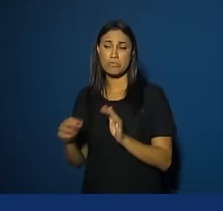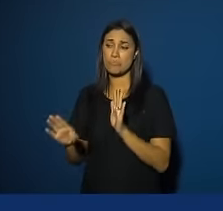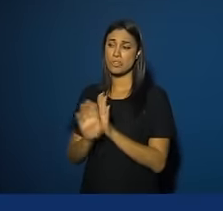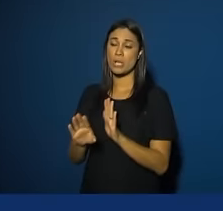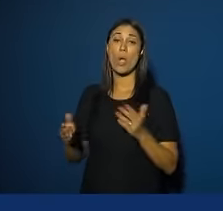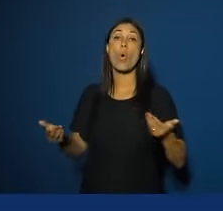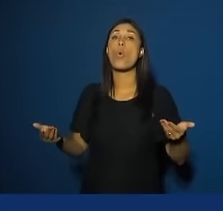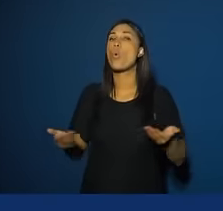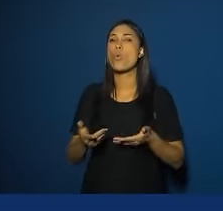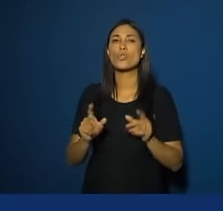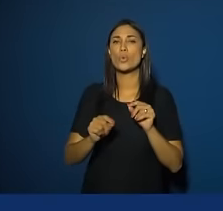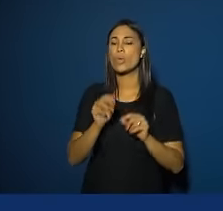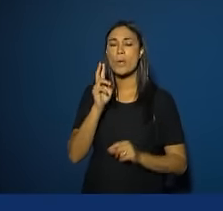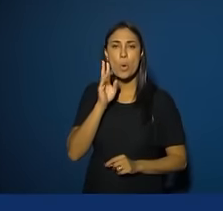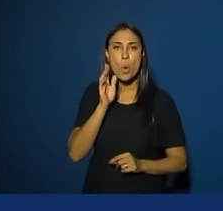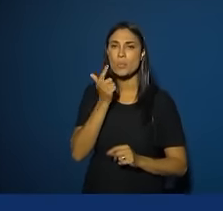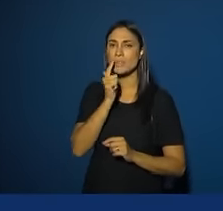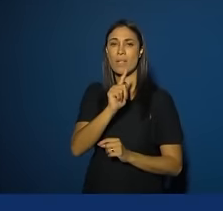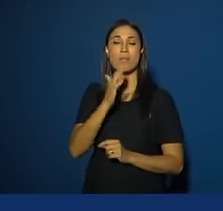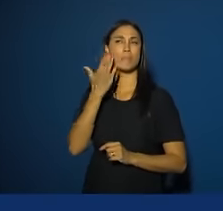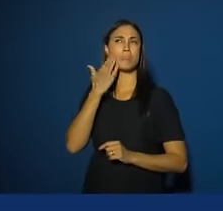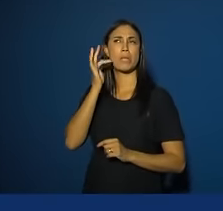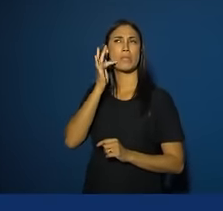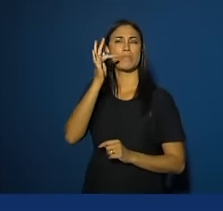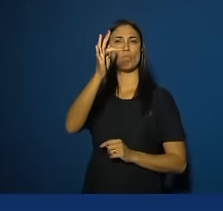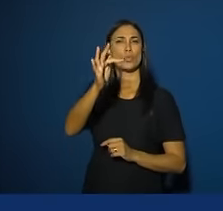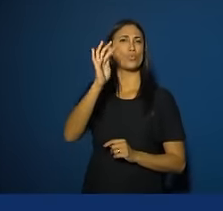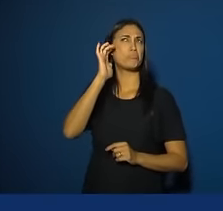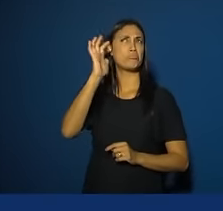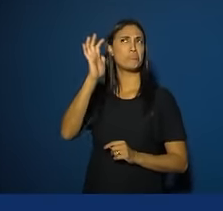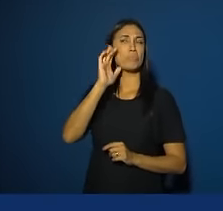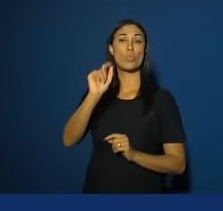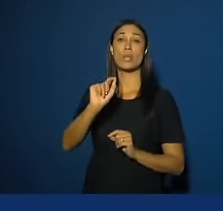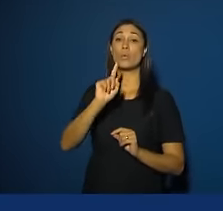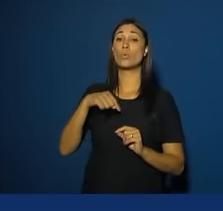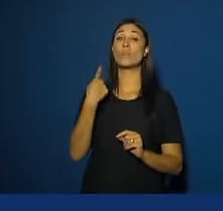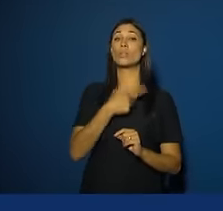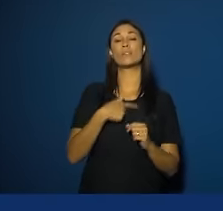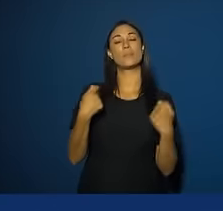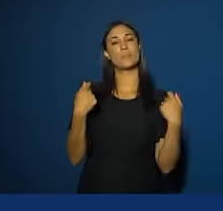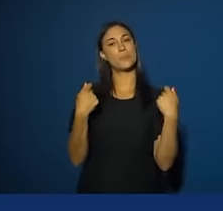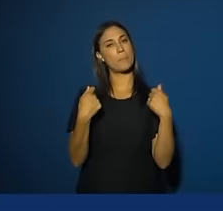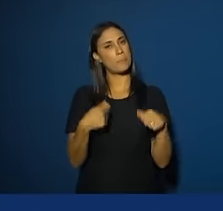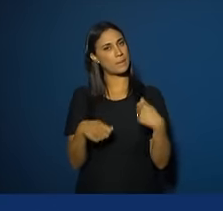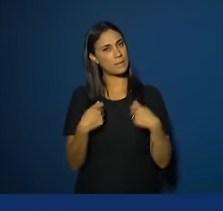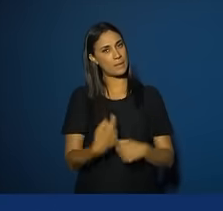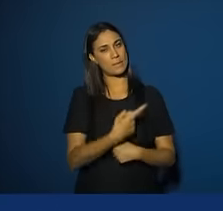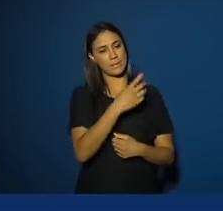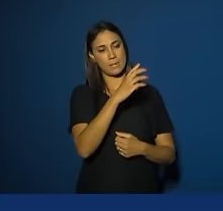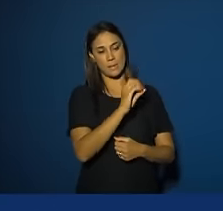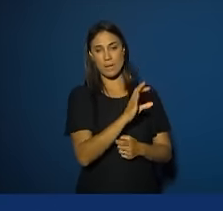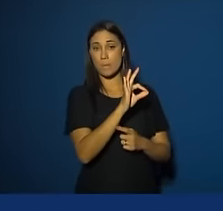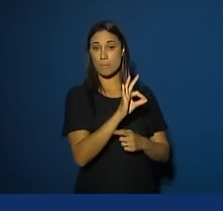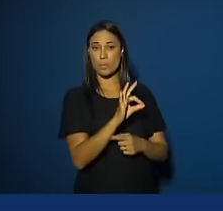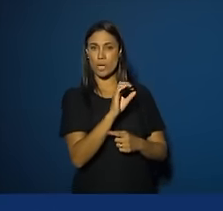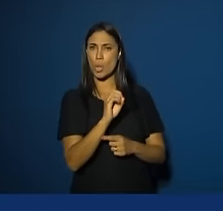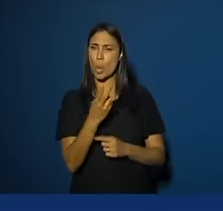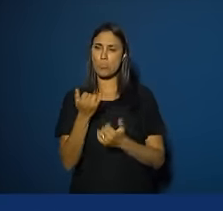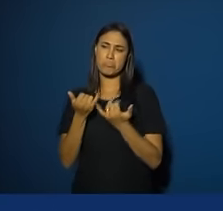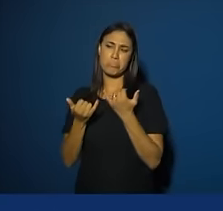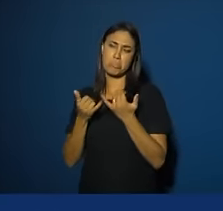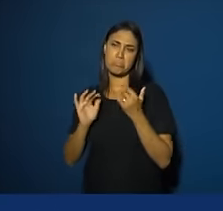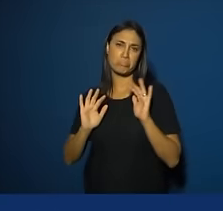hoje o que você consegue vislumbrar próximos 20 anos é que a gente vai precisar Desse nosso 10% ou coisa